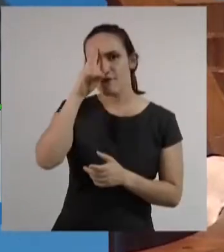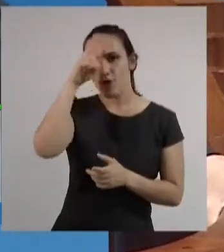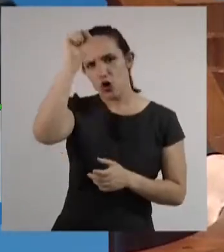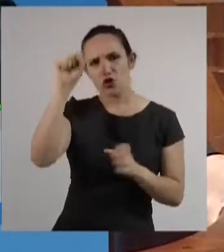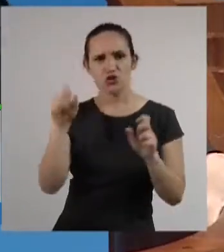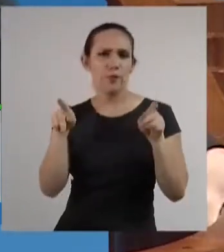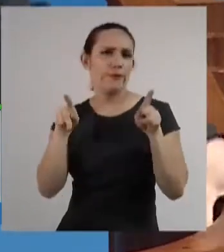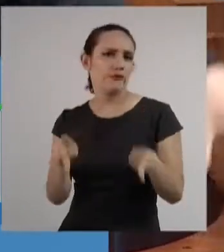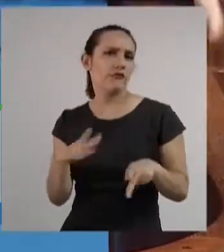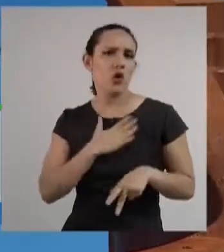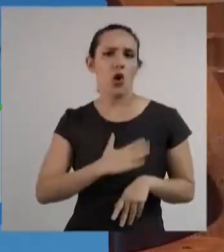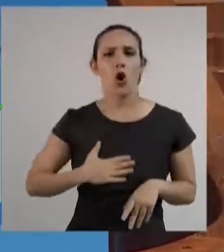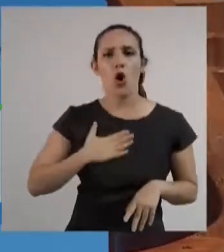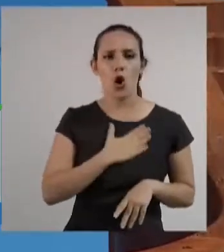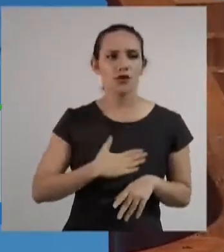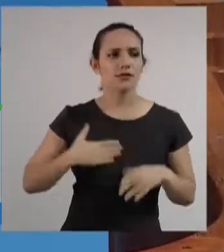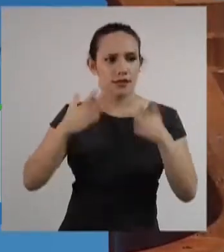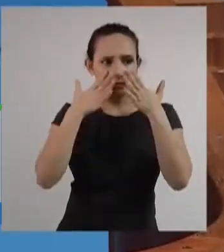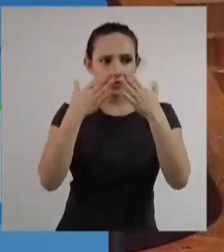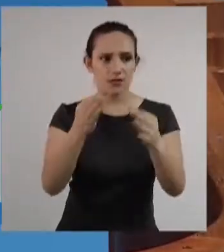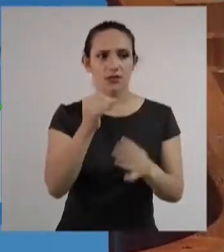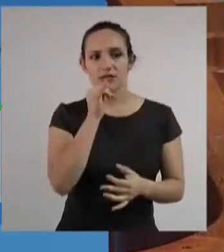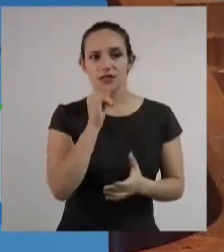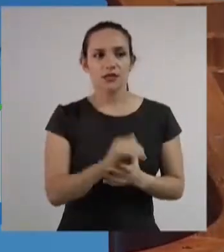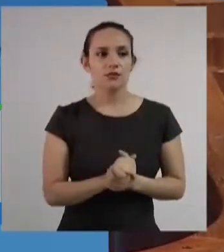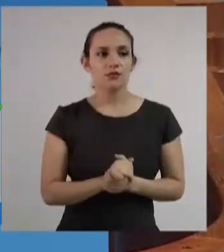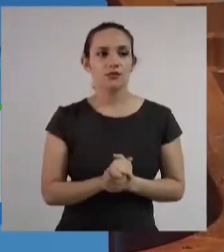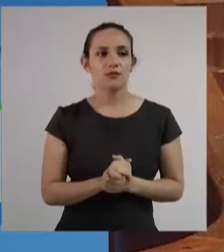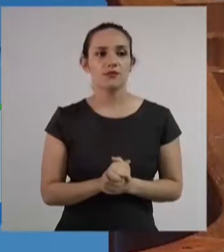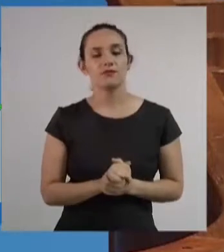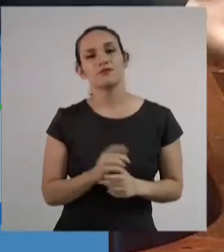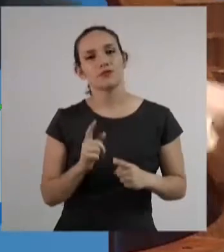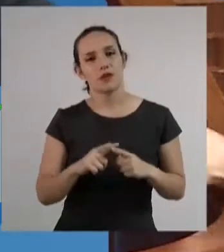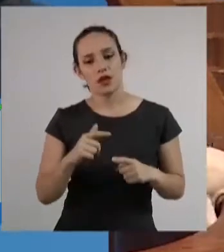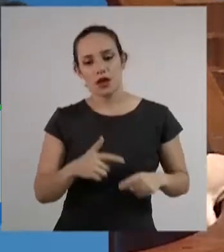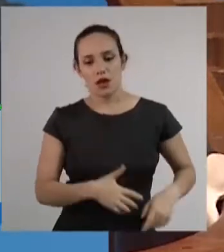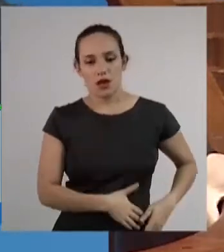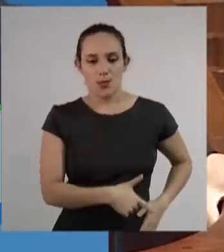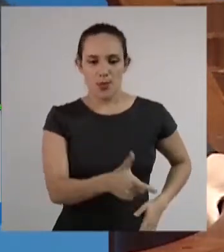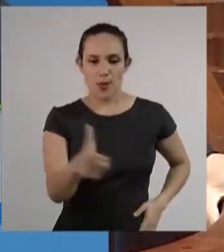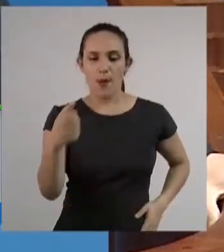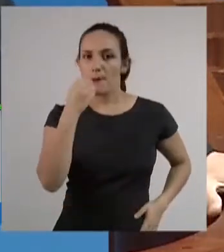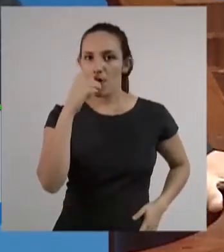gosta de ouvir, tipo, bandido bom é bandido morto,